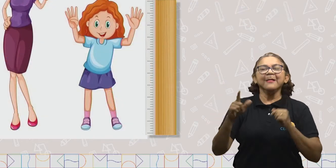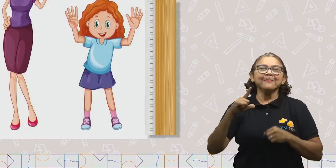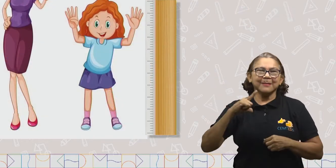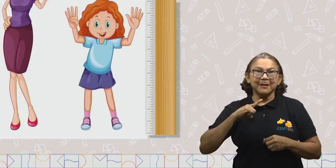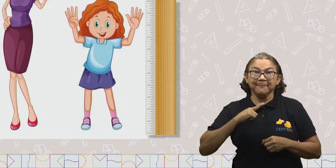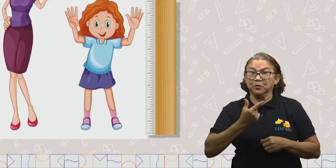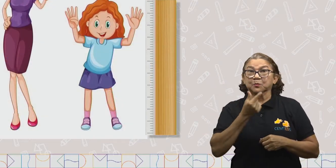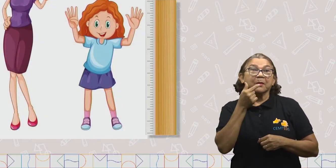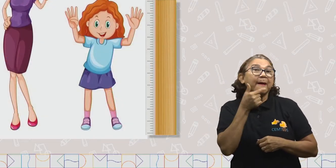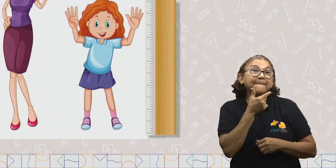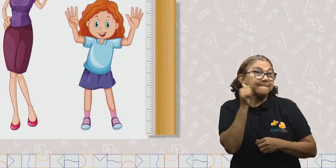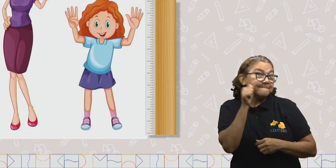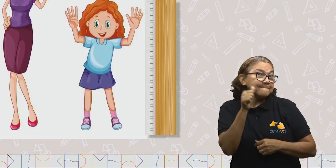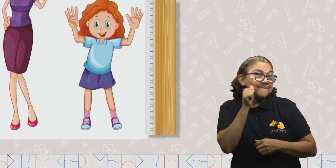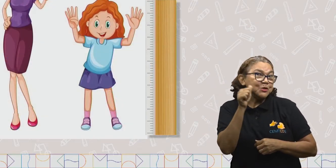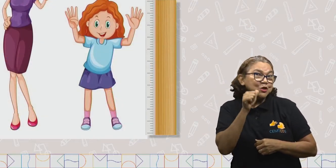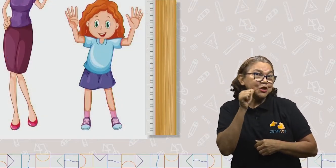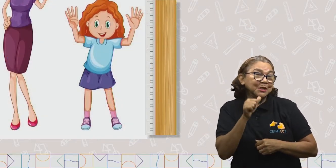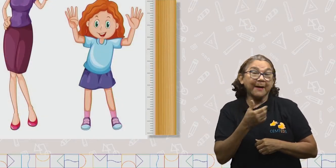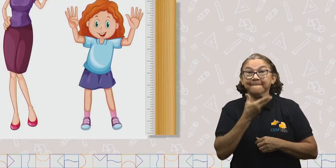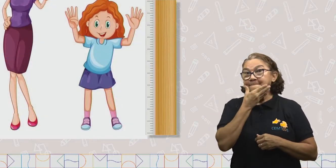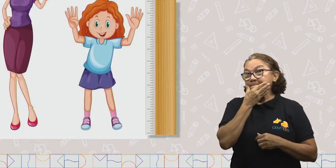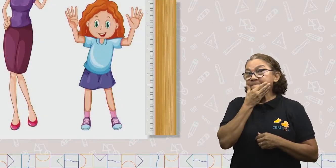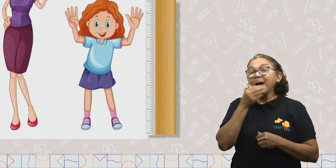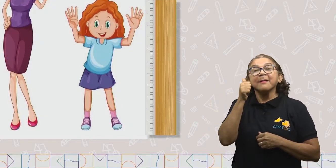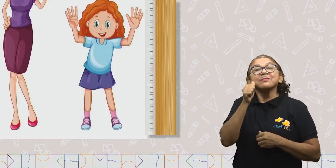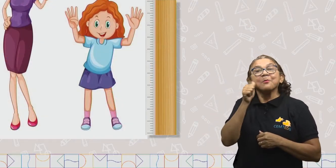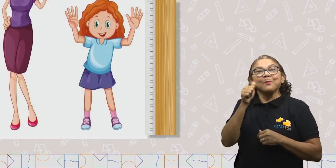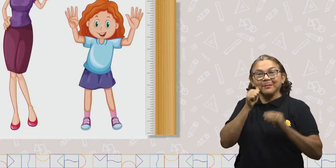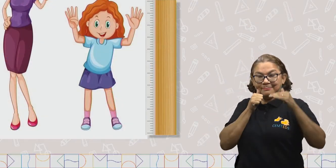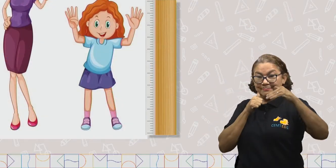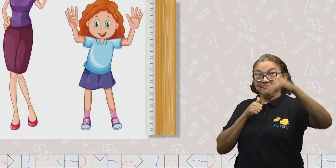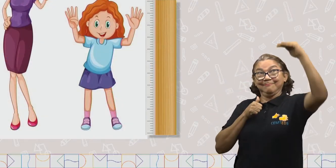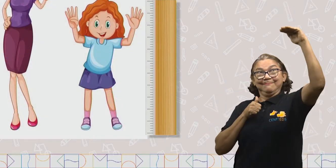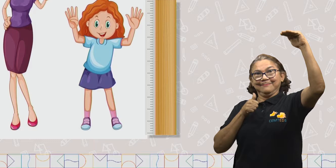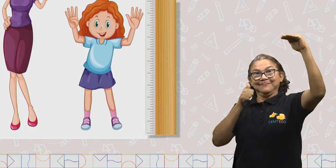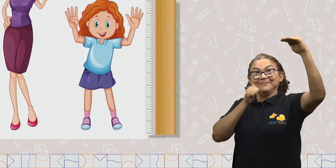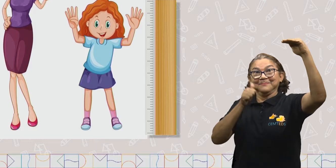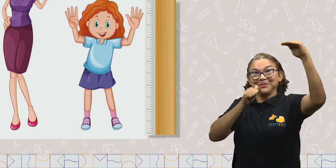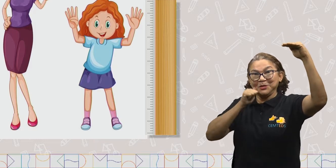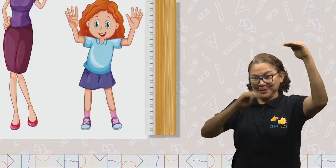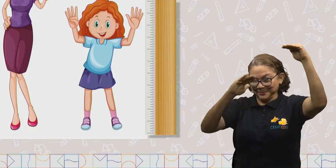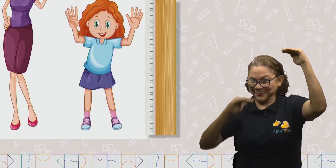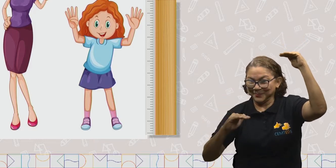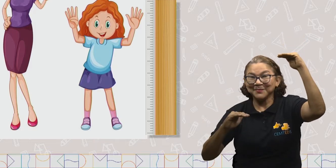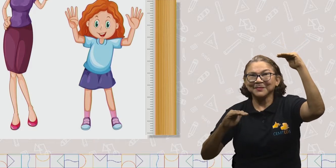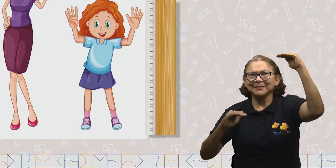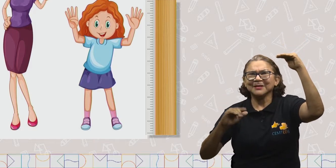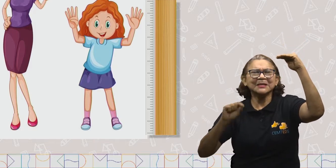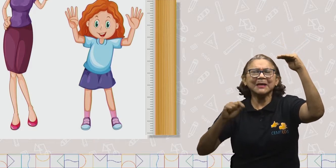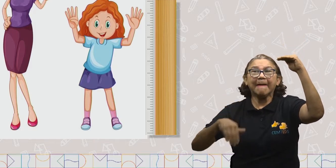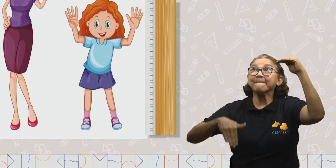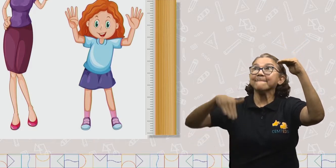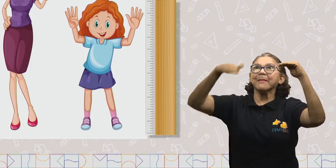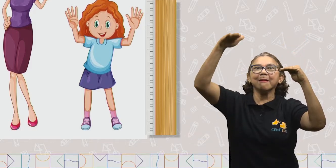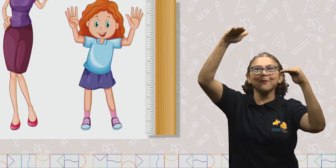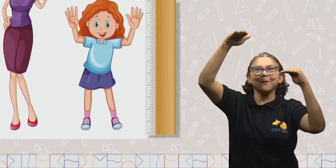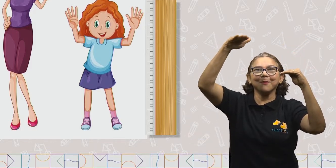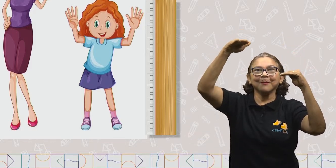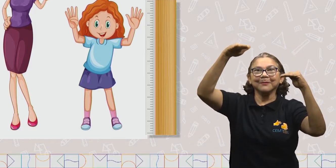Aqui temos uma menina e uma mulher. E agora, vamos verificar quem é a maior entre